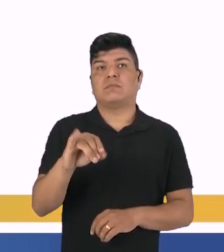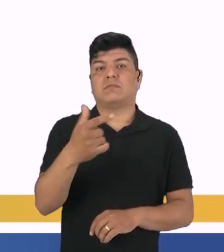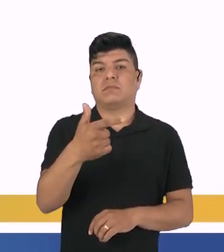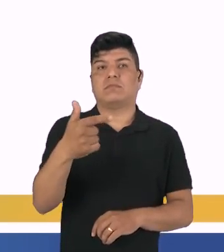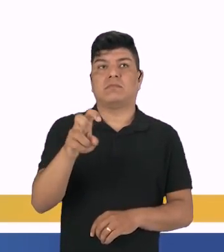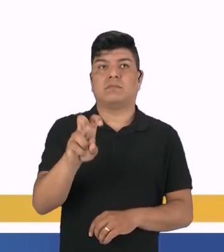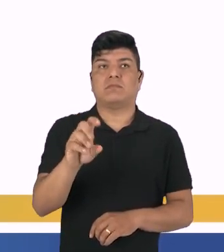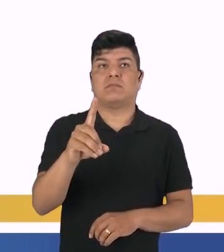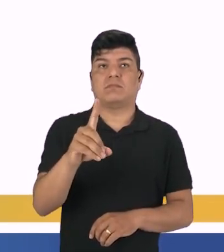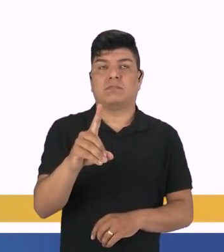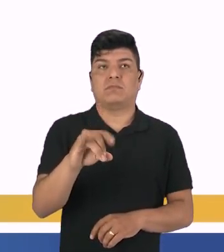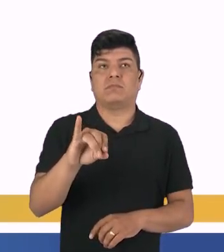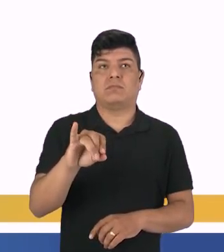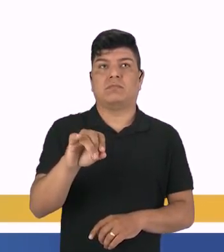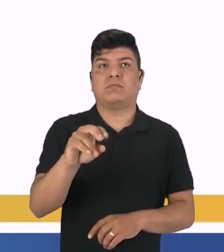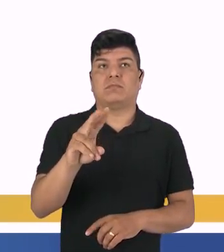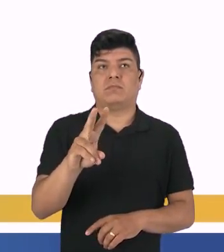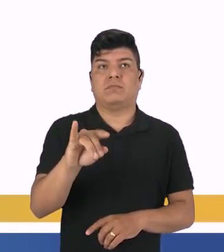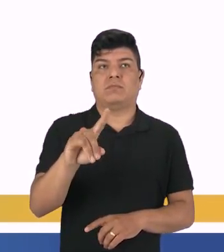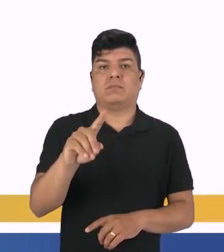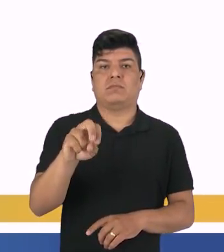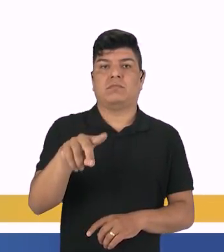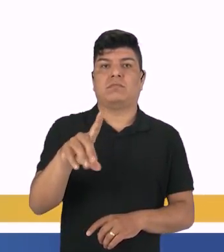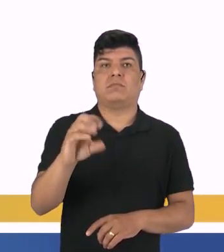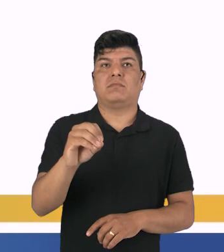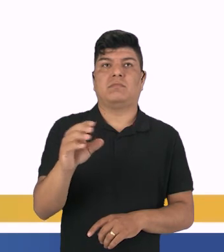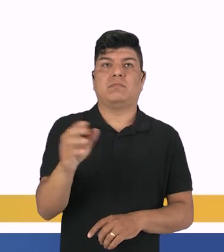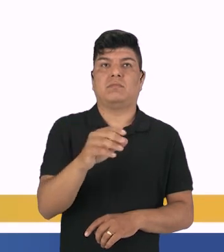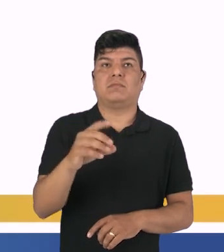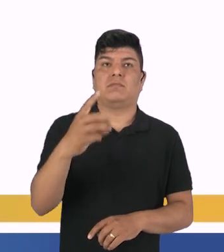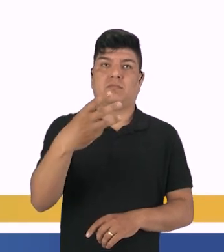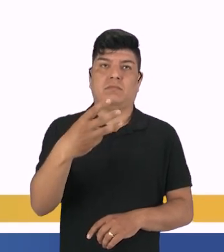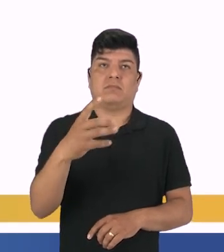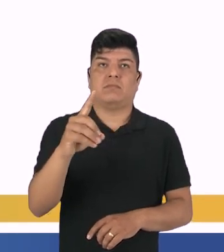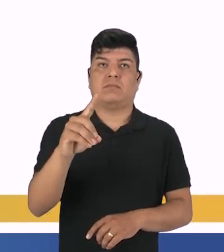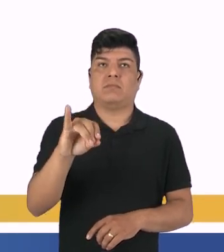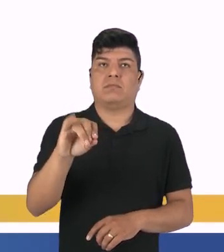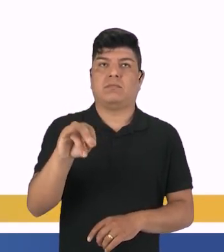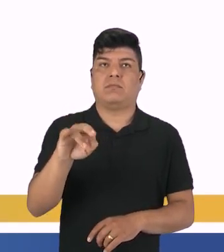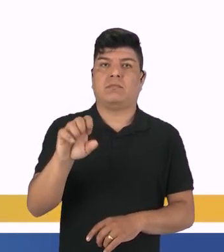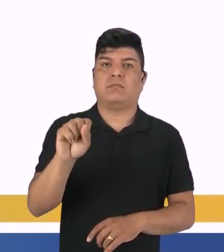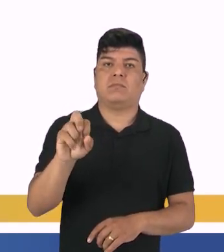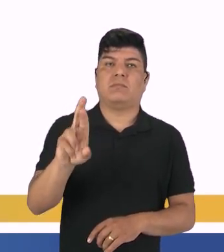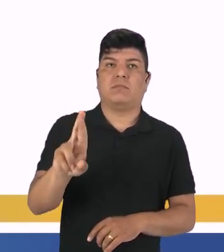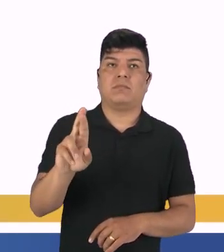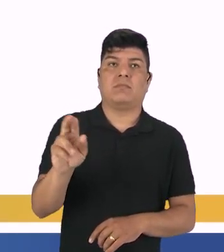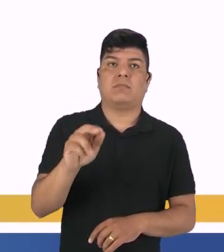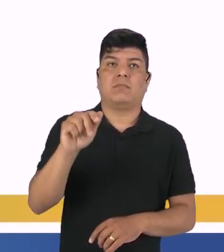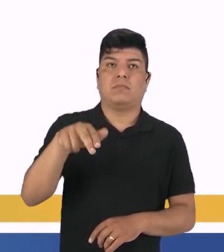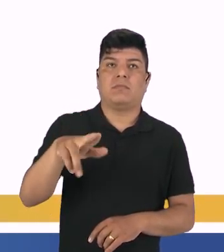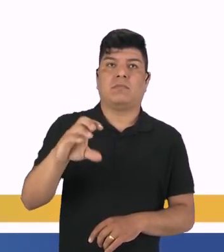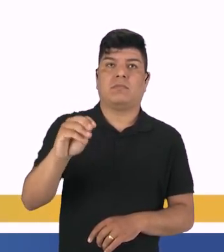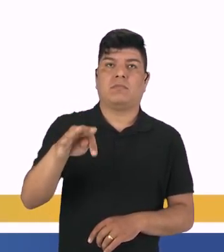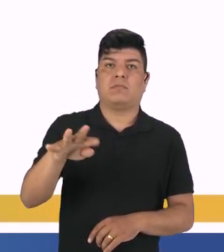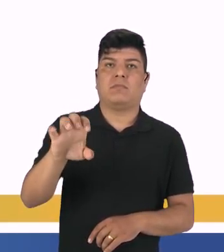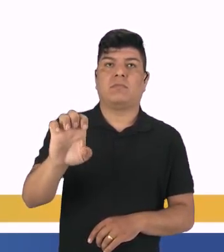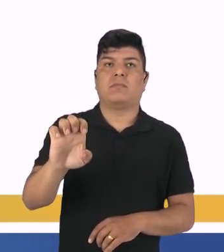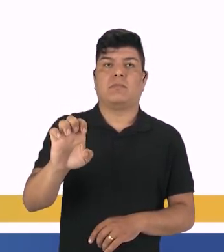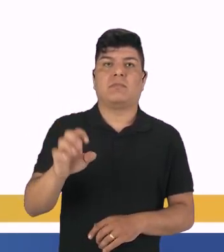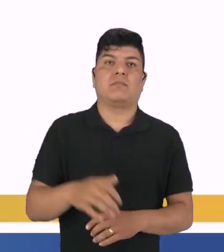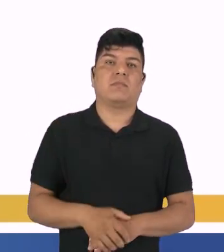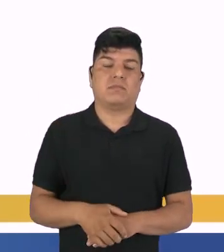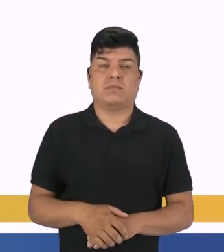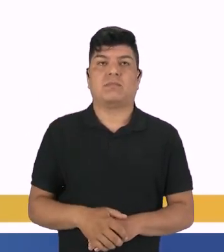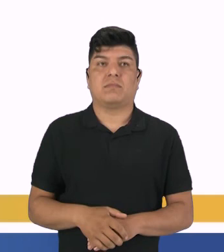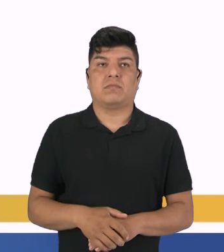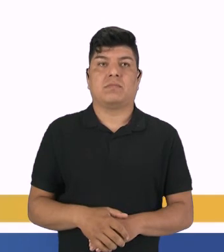225 é o resultado, é o dividendo. O 3 é o divisor, 75 quociente, e o resto aí é